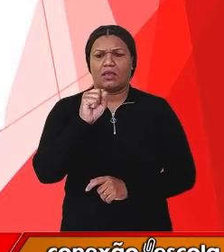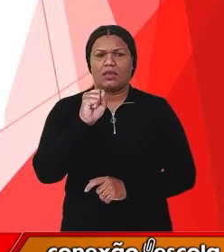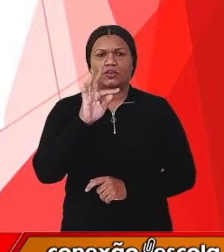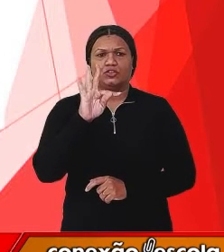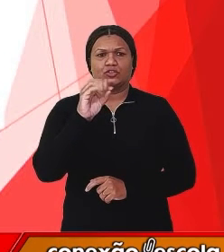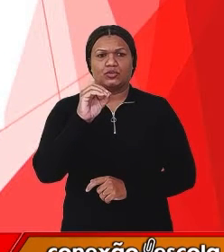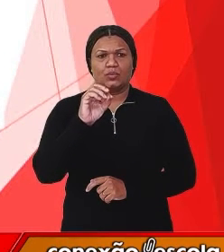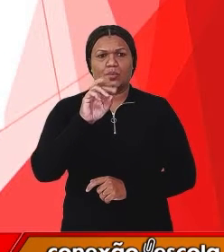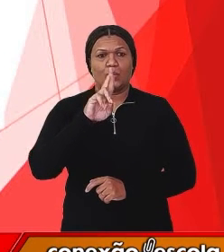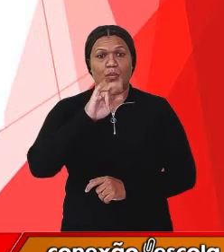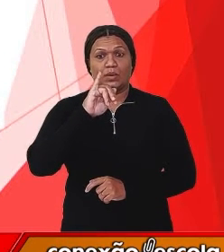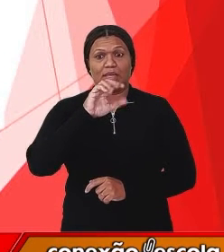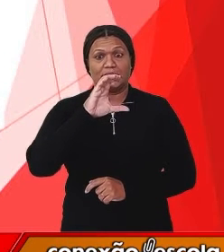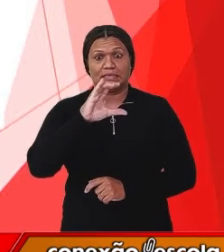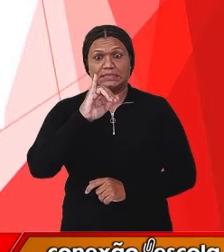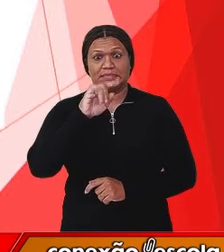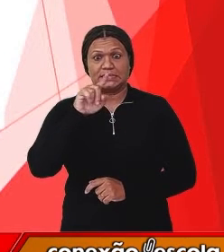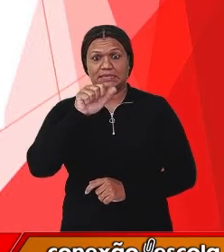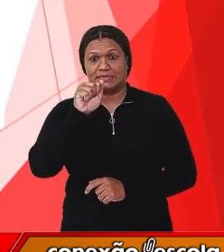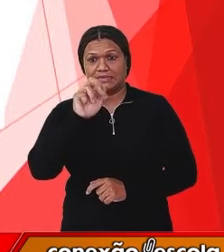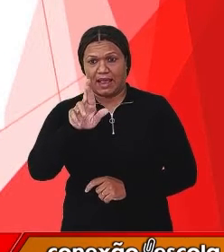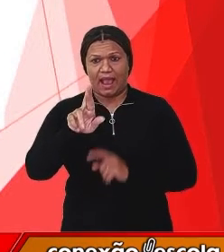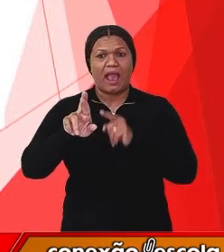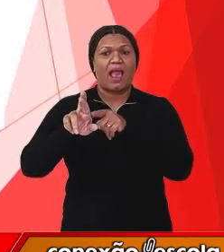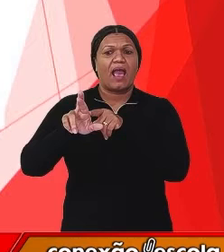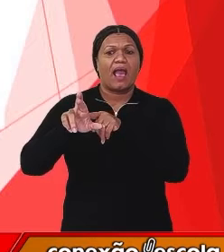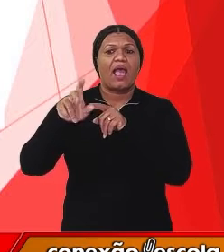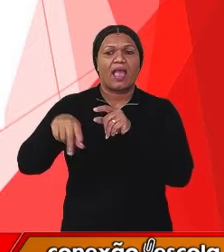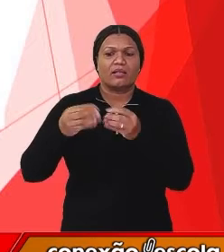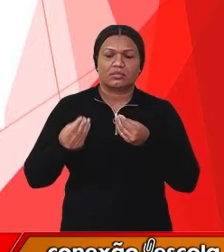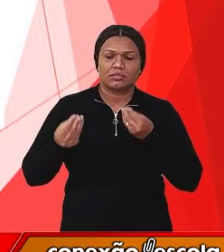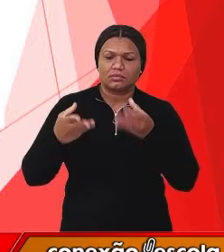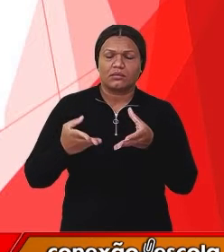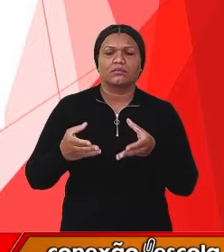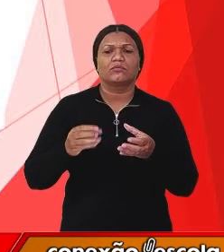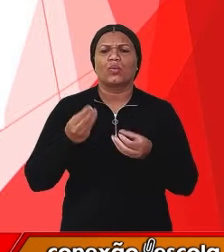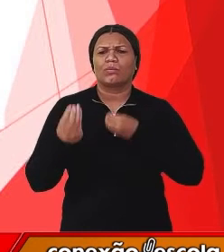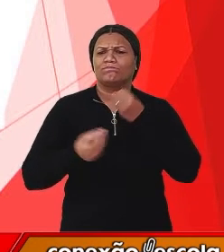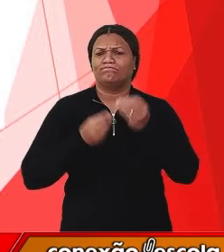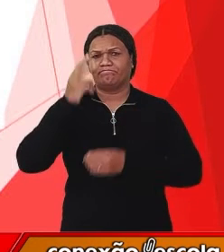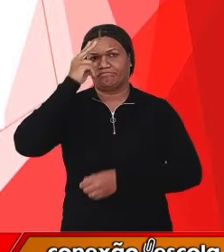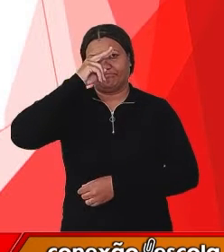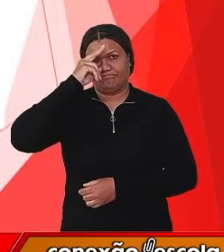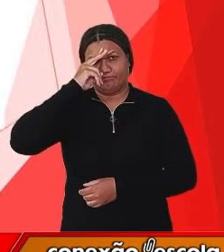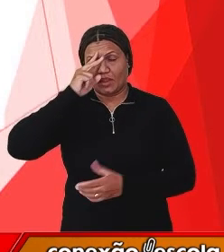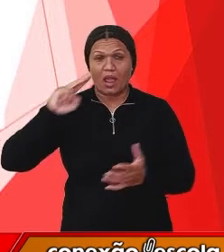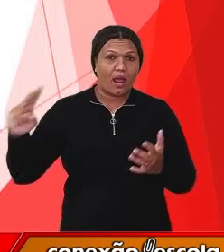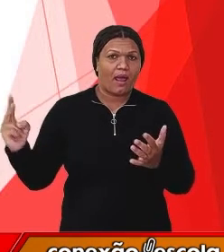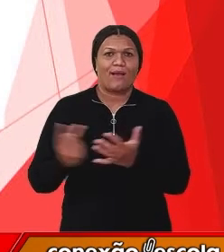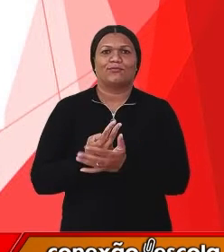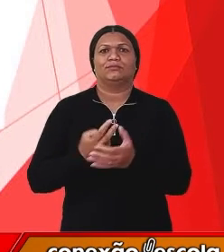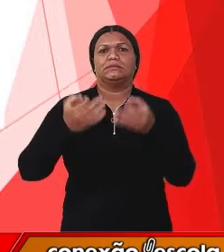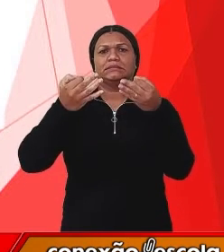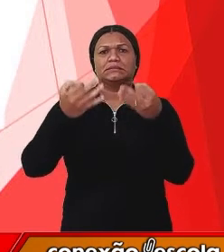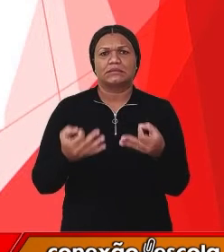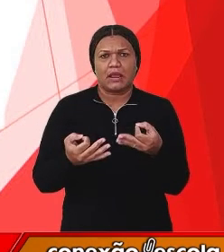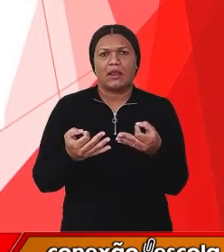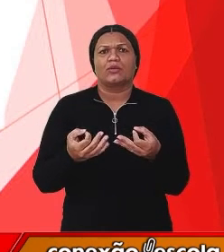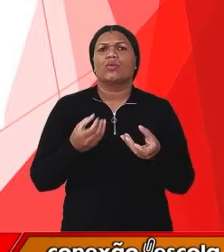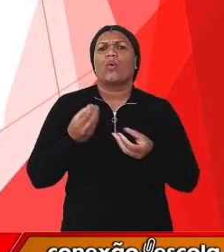caráter histórico, é colocar o fato, o fenômeno, o acontecimento no seu